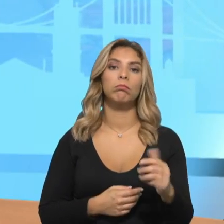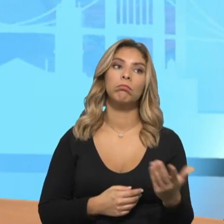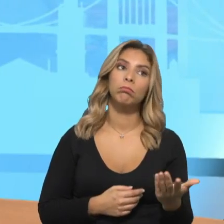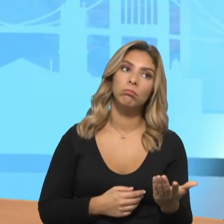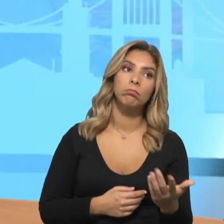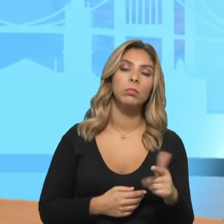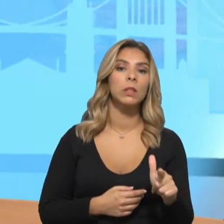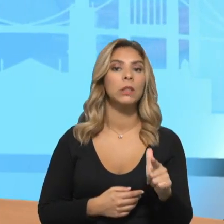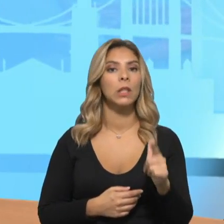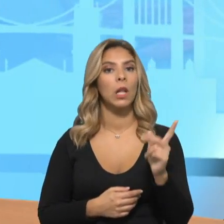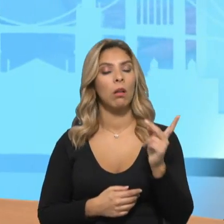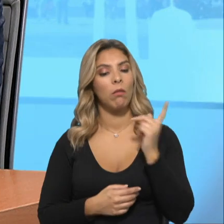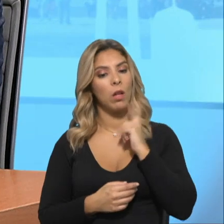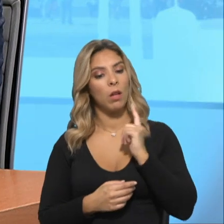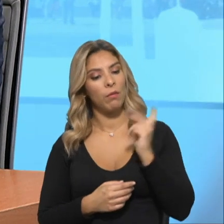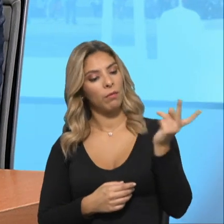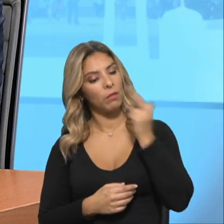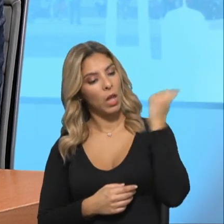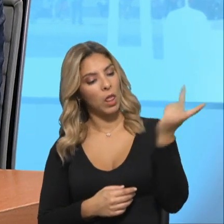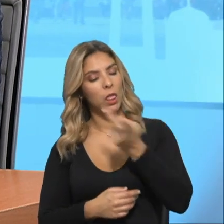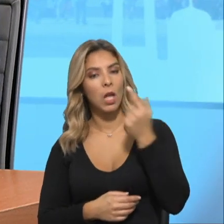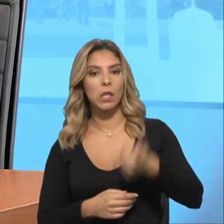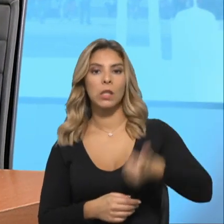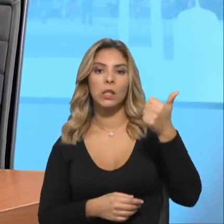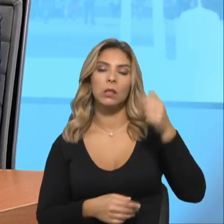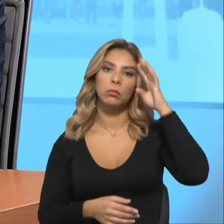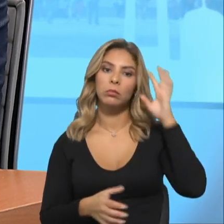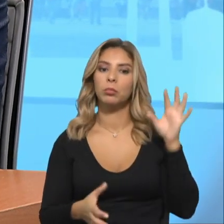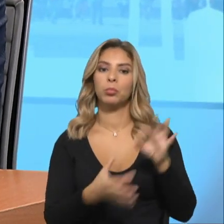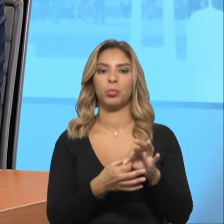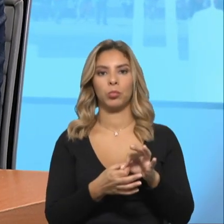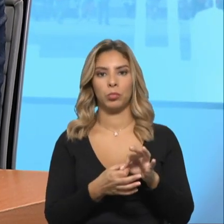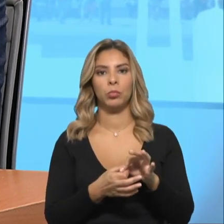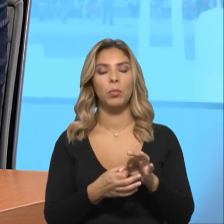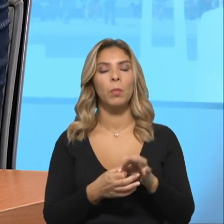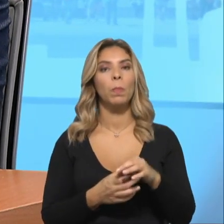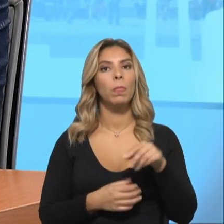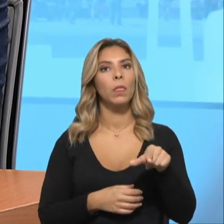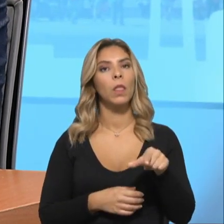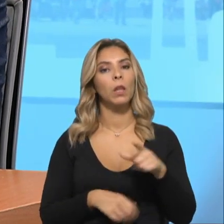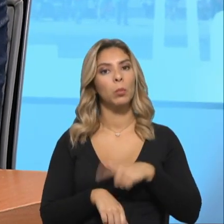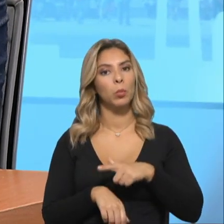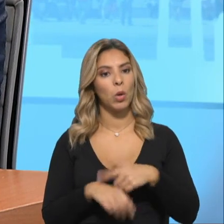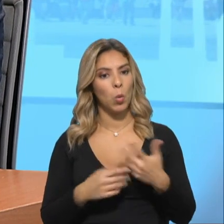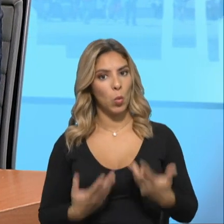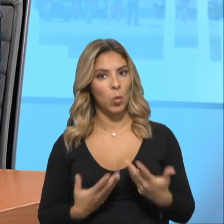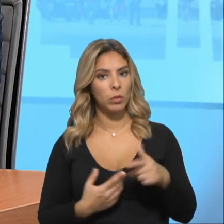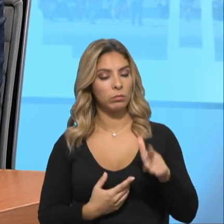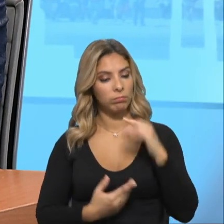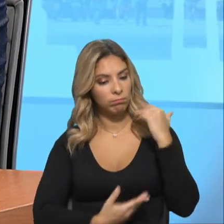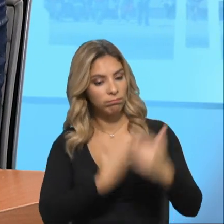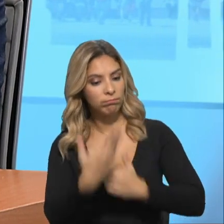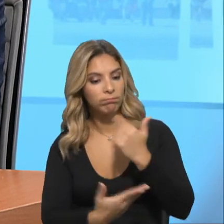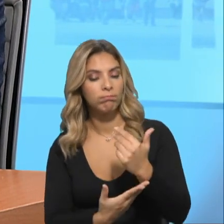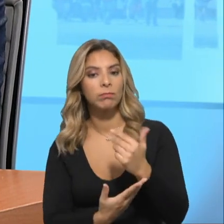uma linha de vida fundamental para muitas populações no mundo. E, portanto, neste momento, embora corra o risco de ser